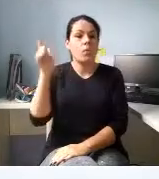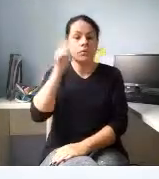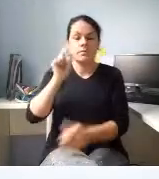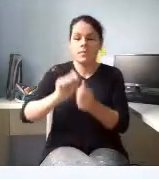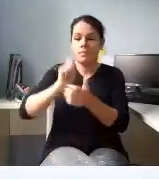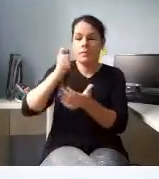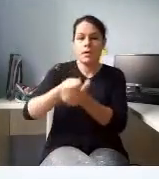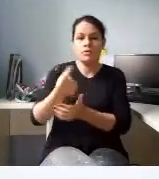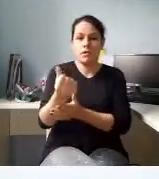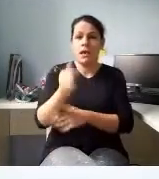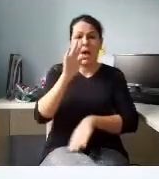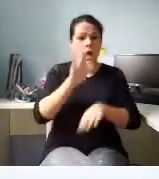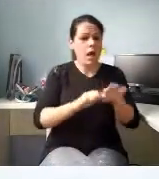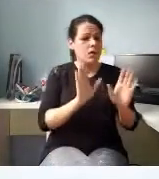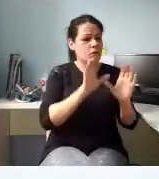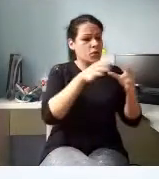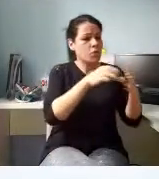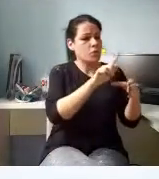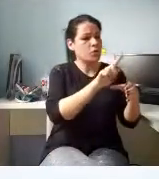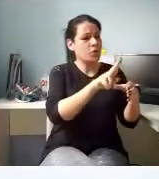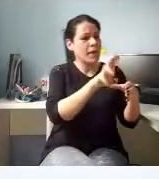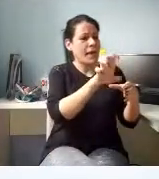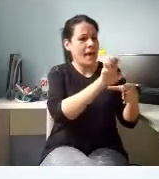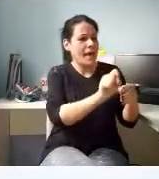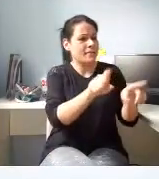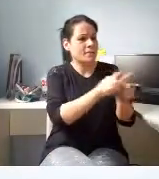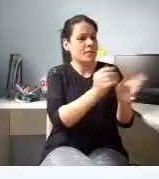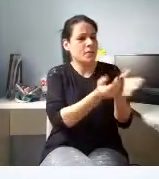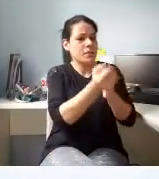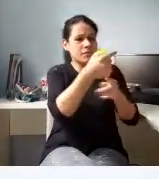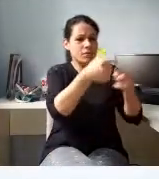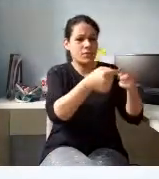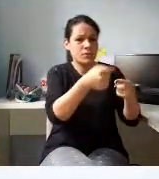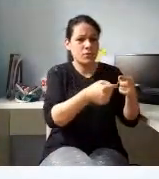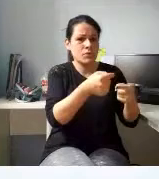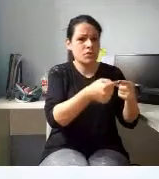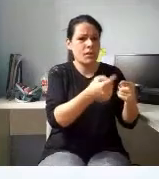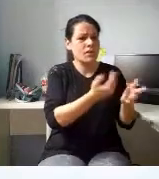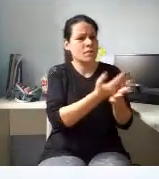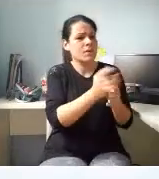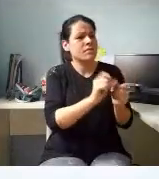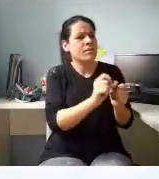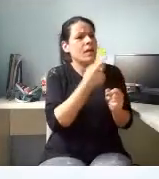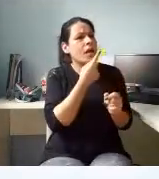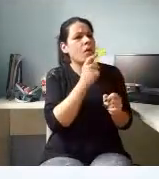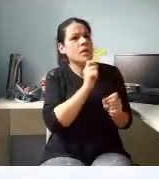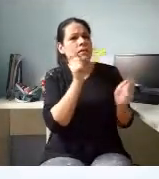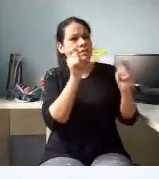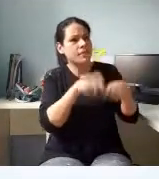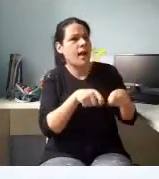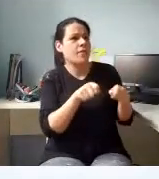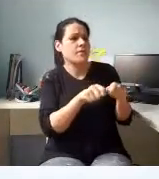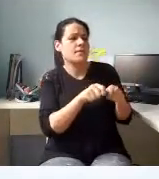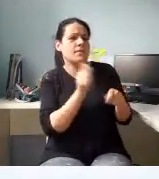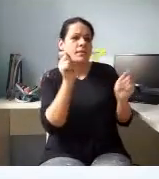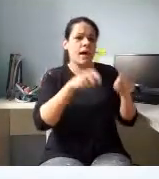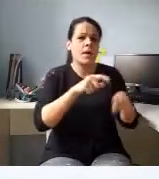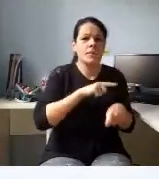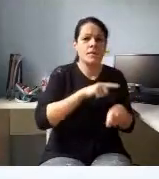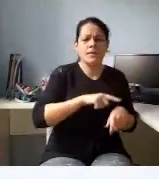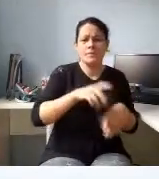o Guedes lá, a equipe dele, que não dá para acompanhar aquelas pessoas, mas chegaram a aventar essa hipótese. Você acha que há